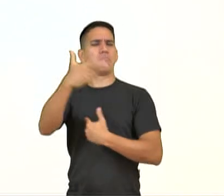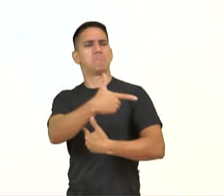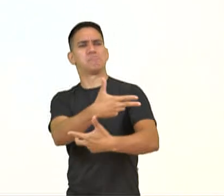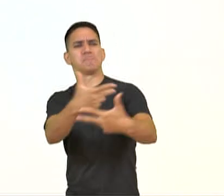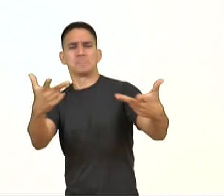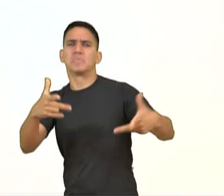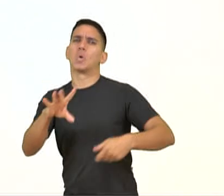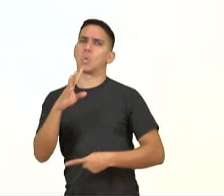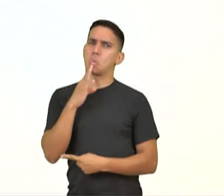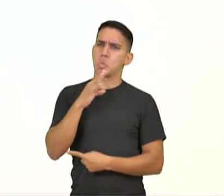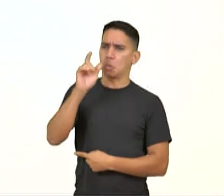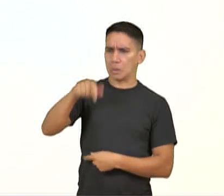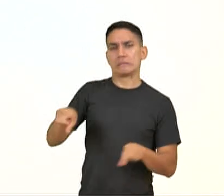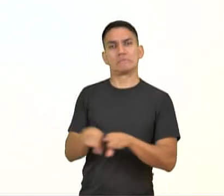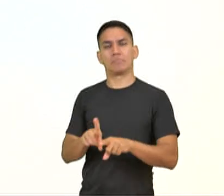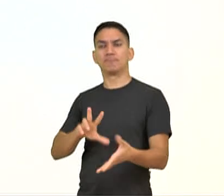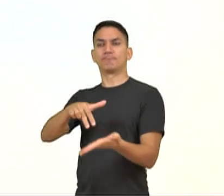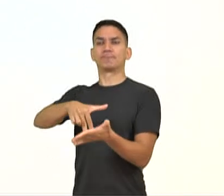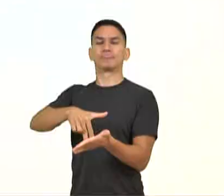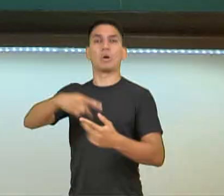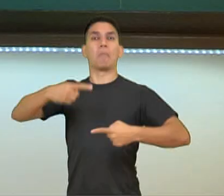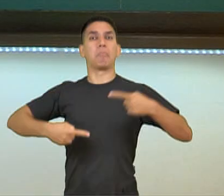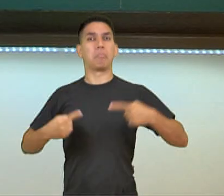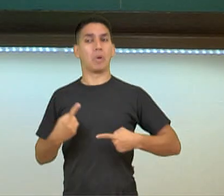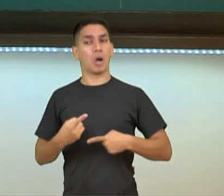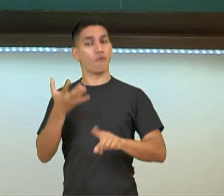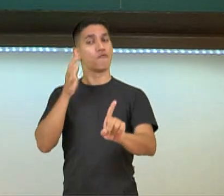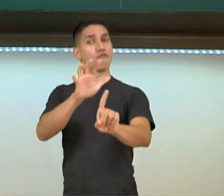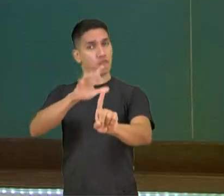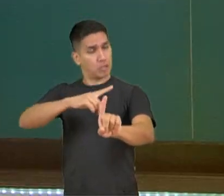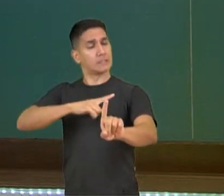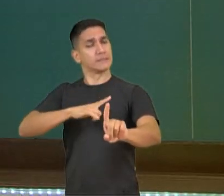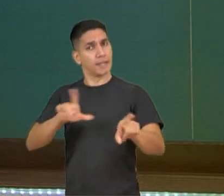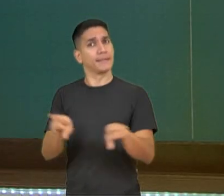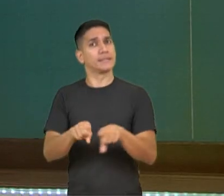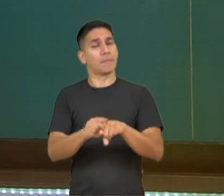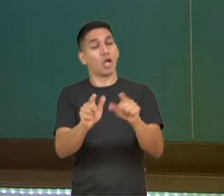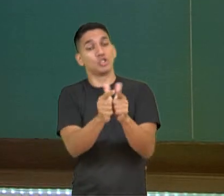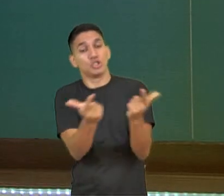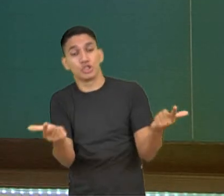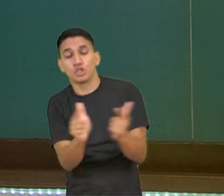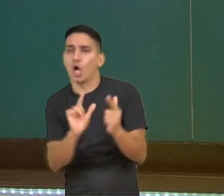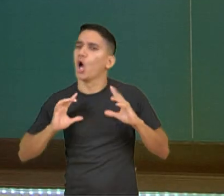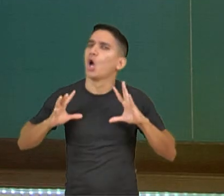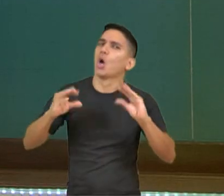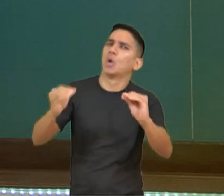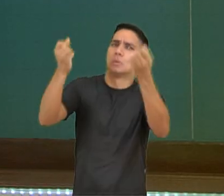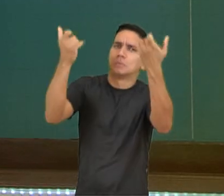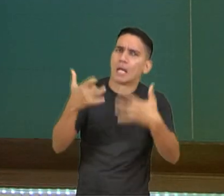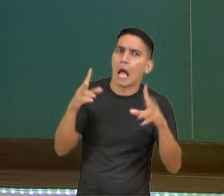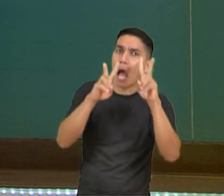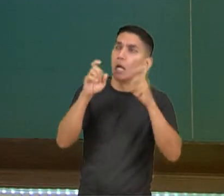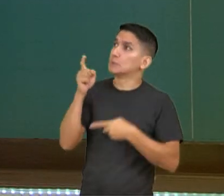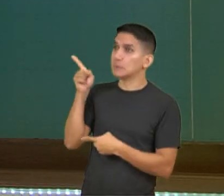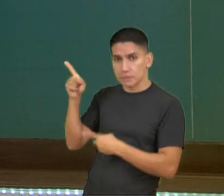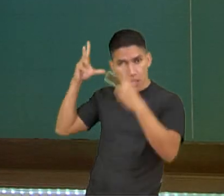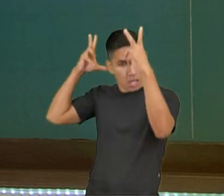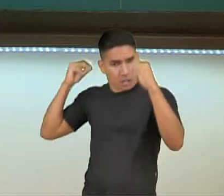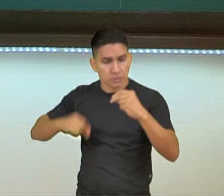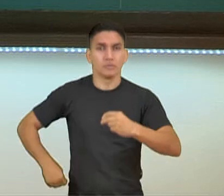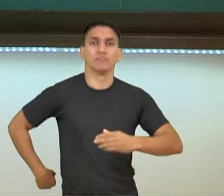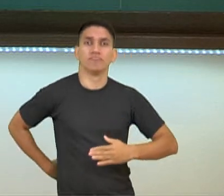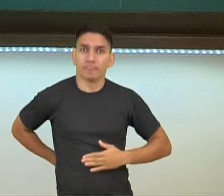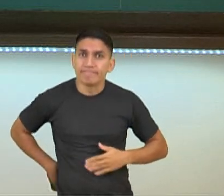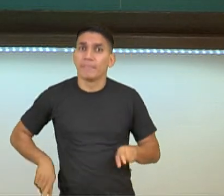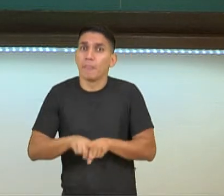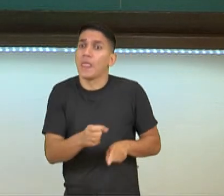uma personalidade política bastante influente na França. Inclusive nos jornais, todos falavam de Napoleão Bonaparte.